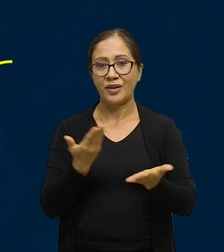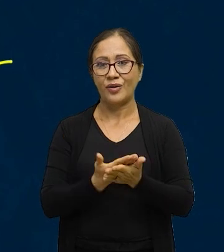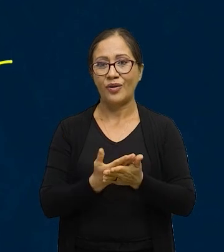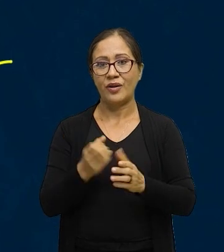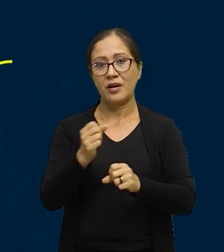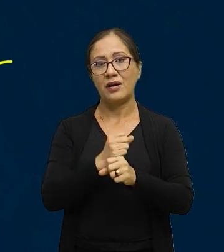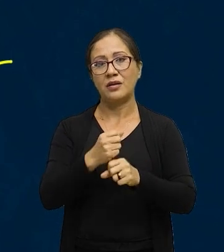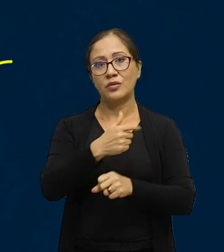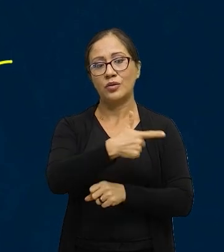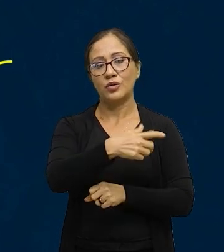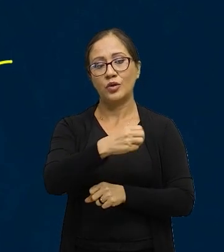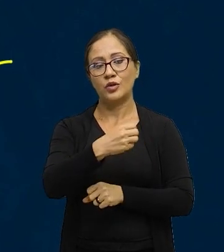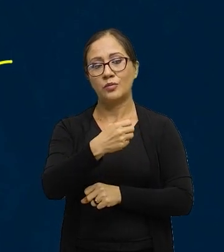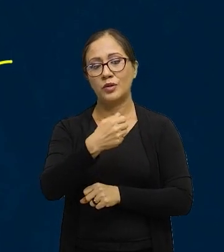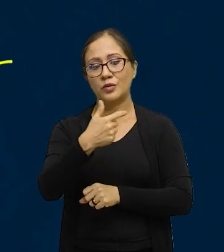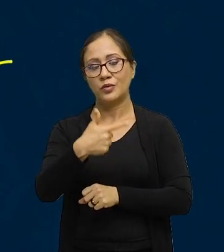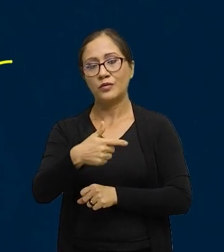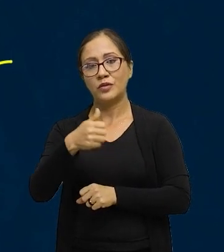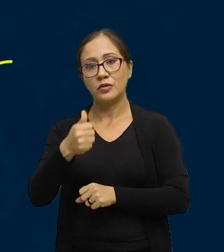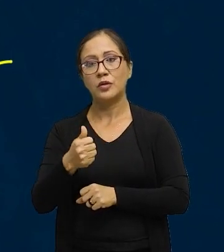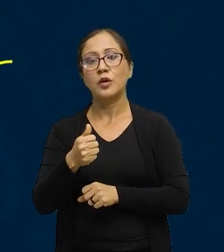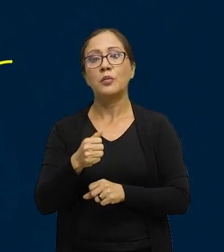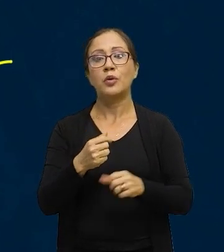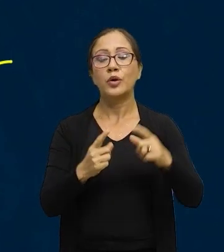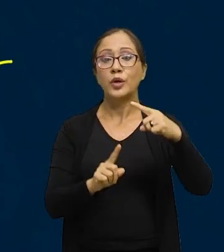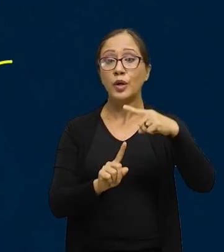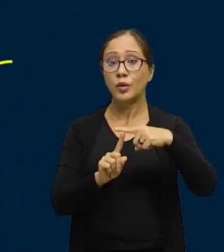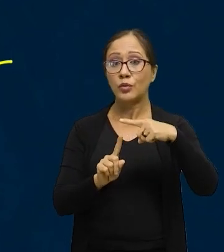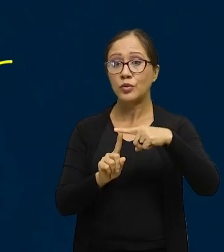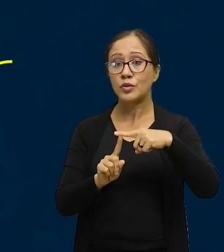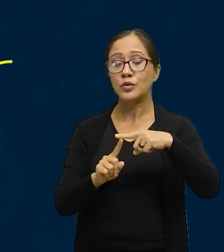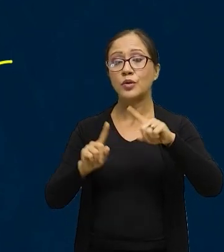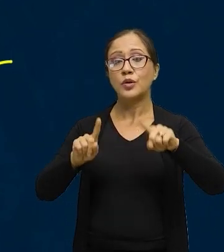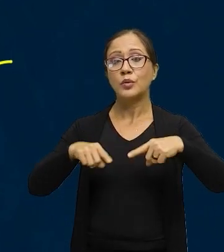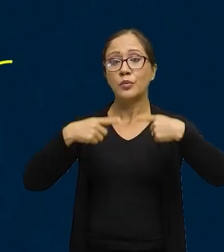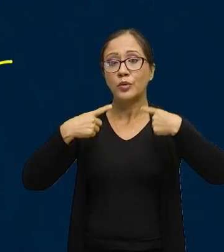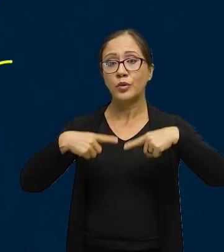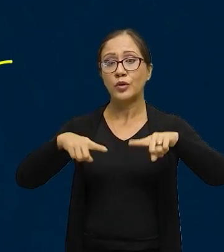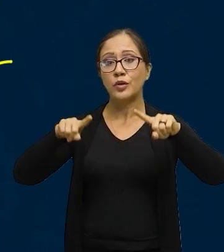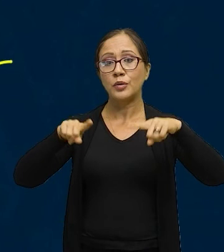2021, porque ele fala de um estilo musical, blues, que